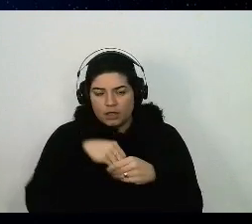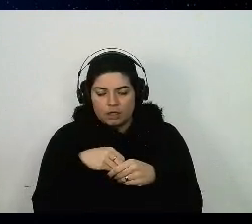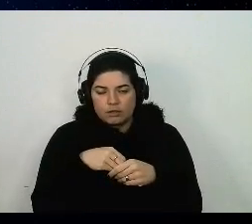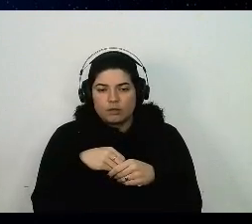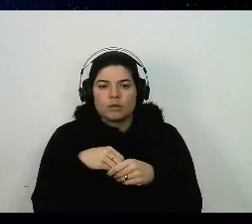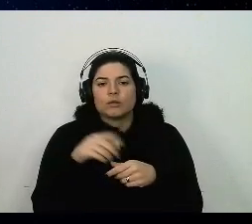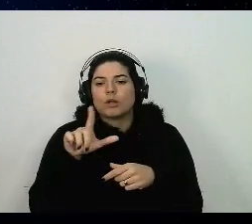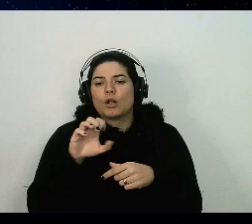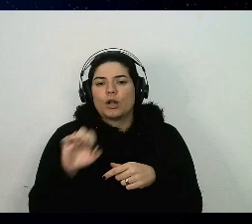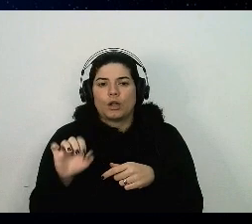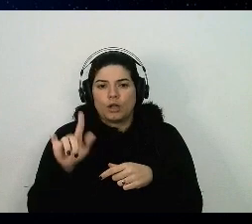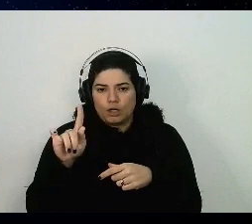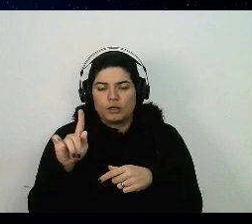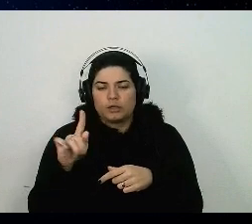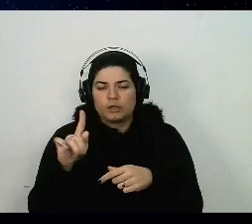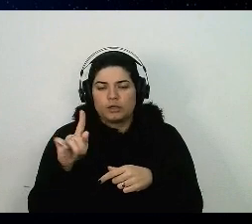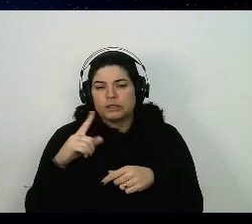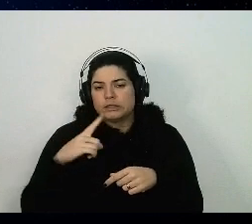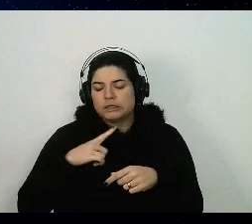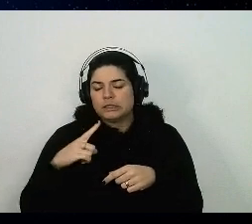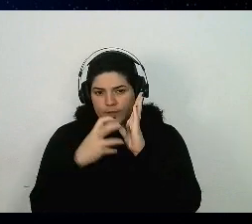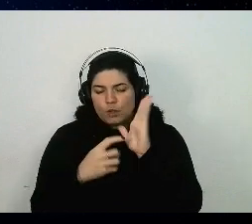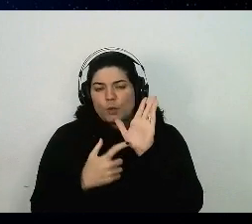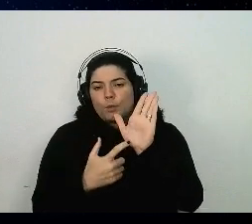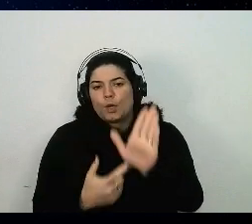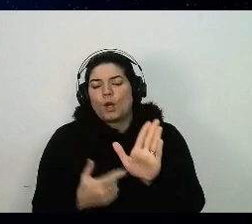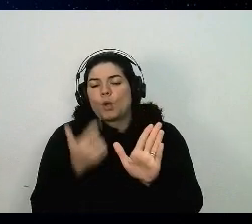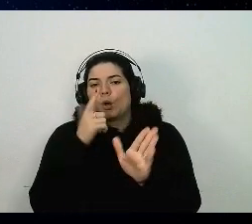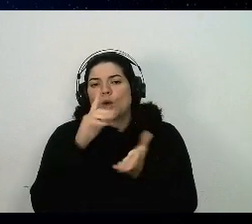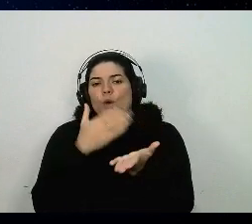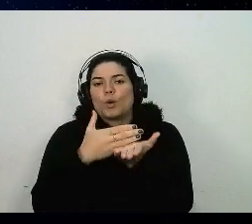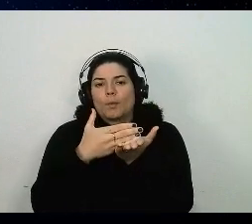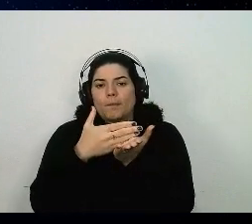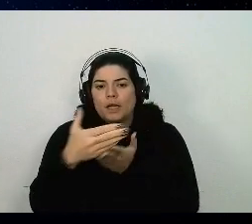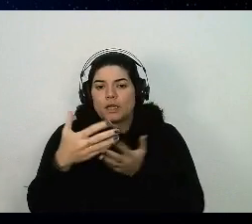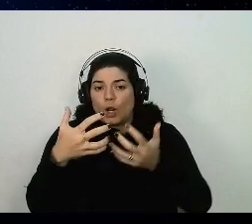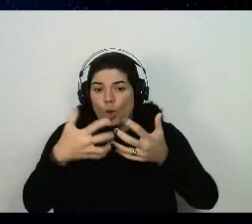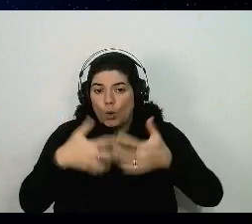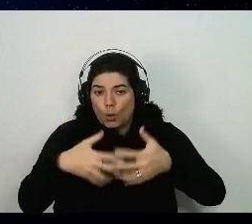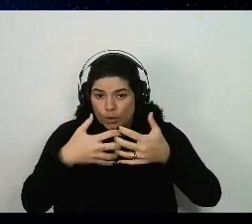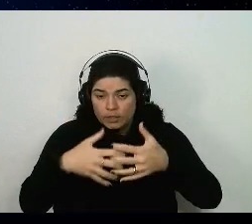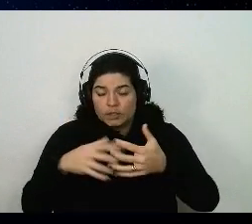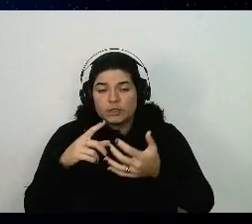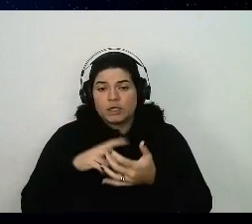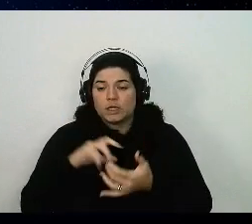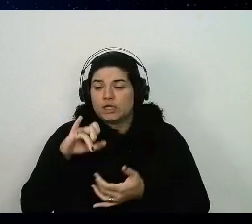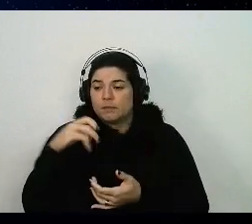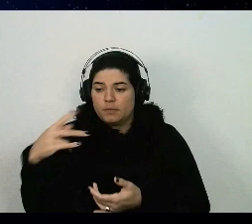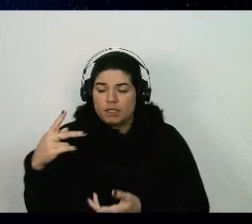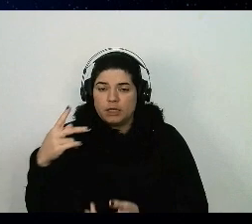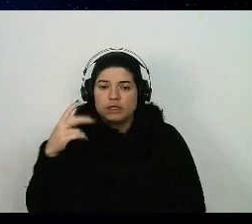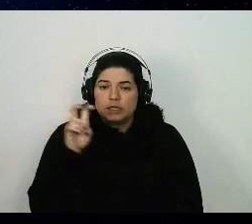servidor malicioso que ele está logando. Eu coloquei ele para logar e falou assim, olha, enviei o payload para o IP final 5, final 6, final